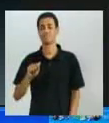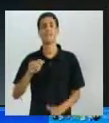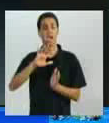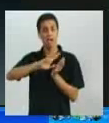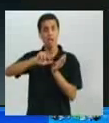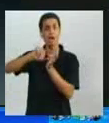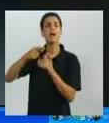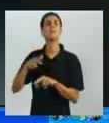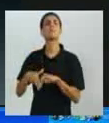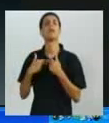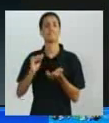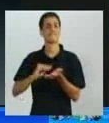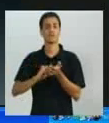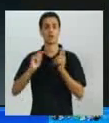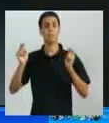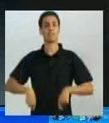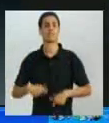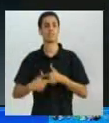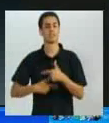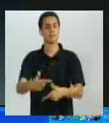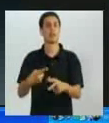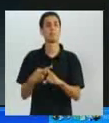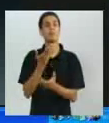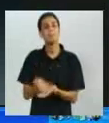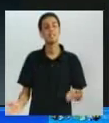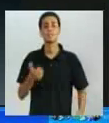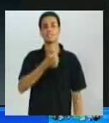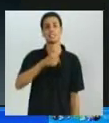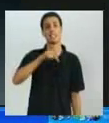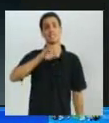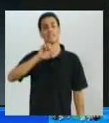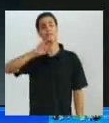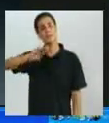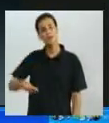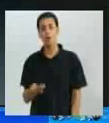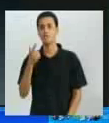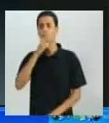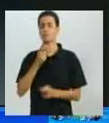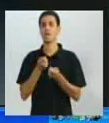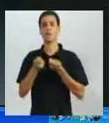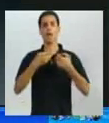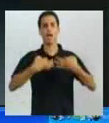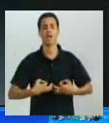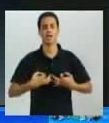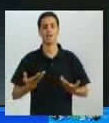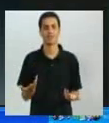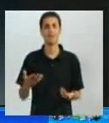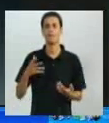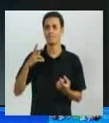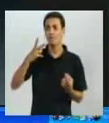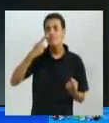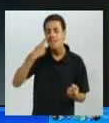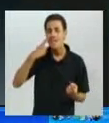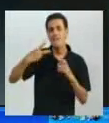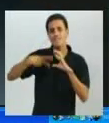por incompetência, quando perderam mais de 170 milhões, que era para regularizar algumas áreas. Vereador Jefferson, vereador Adriano,